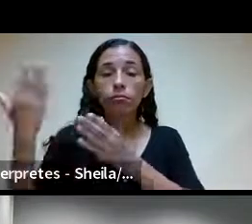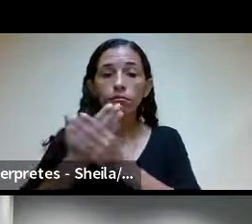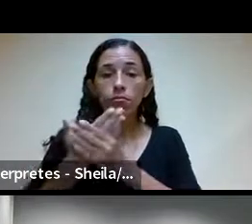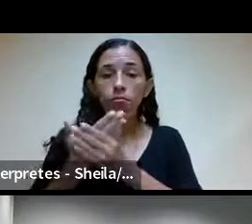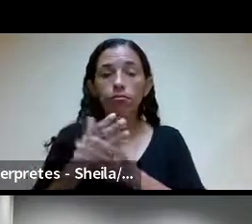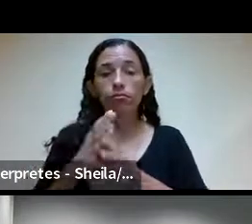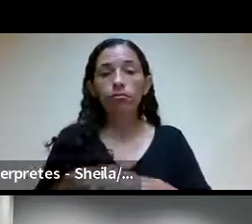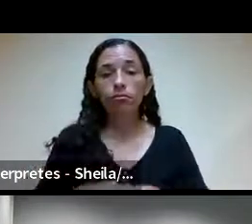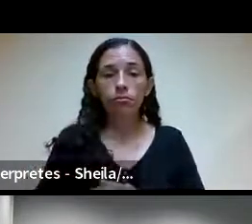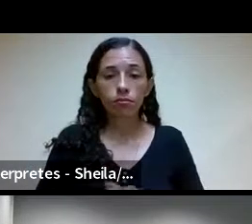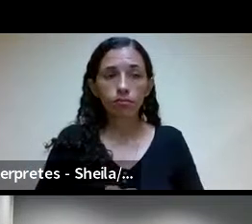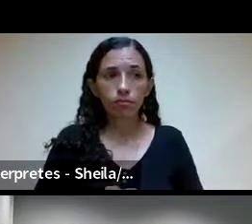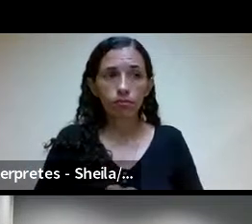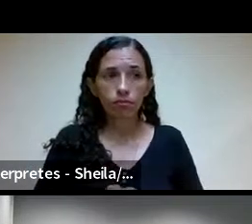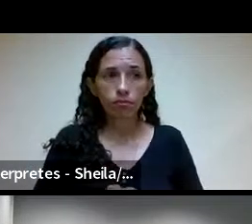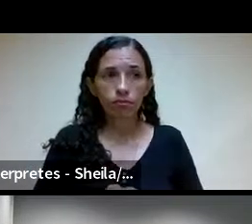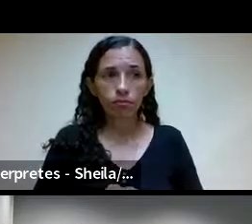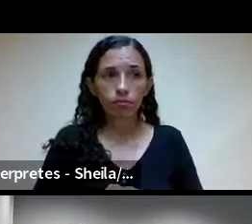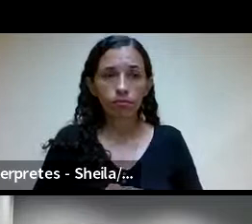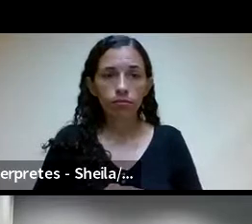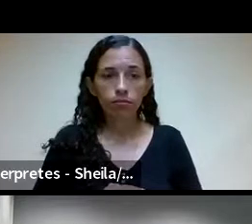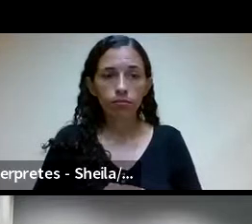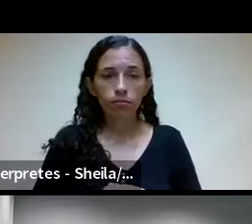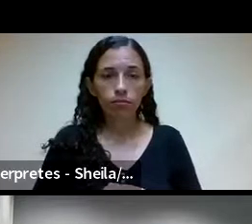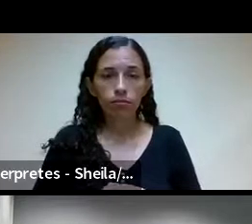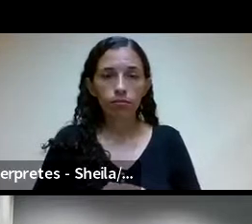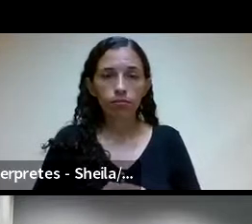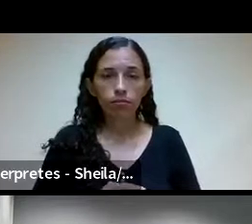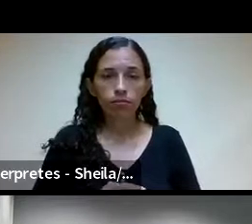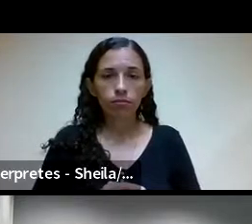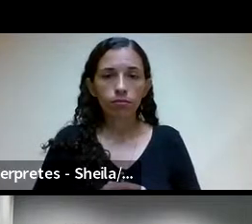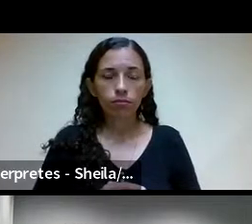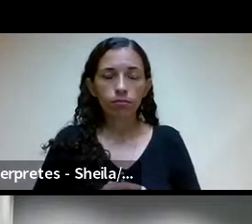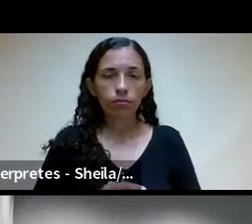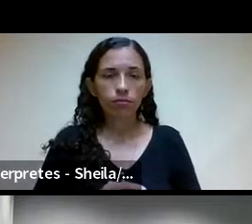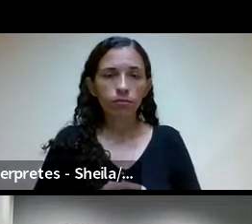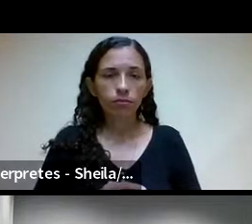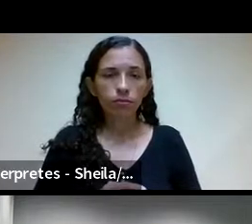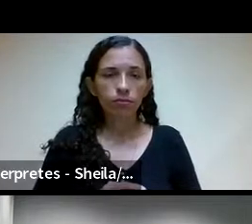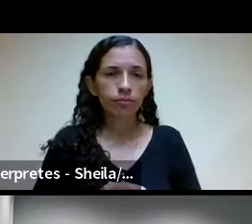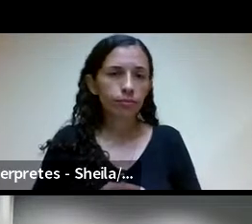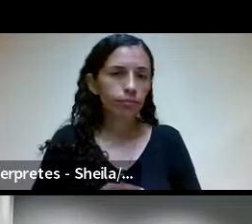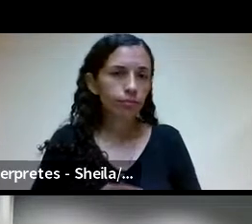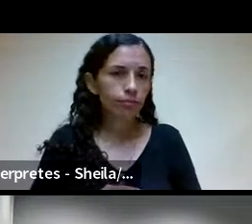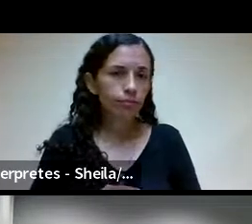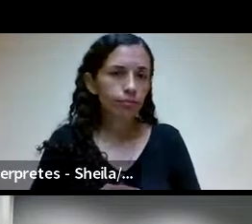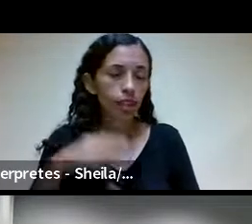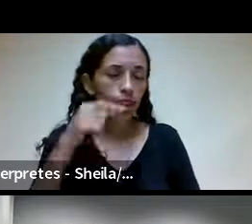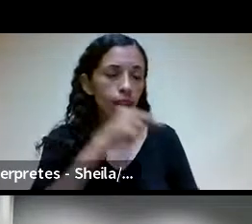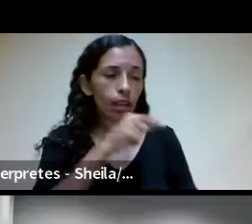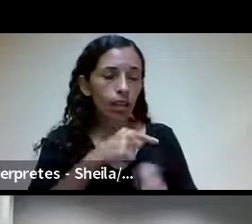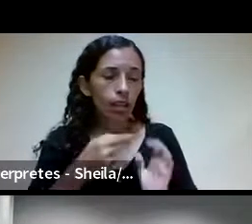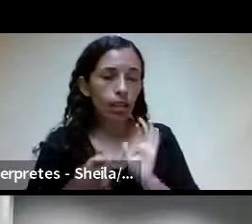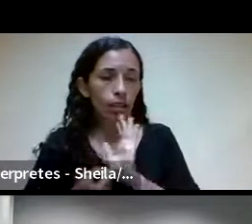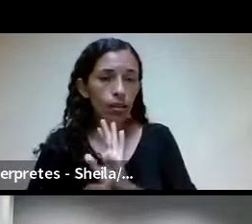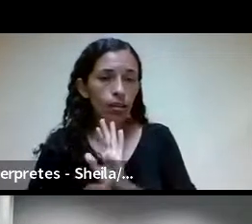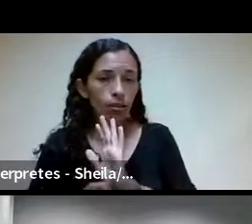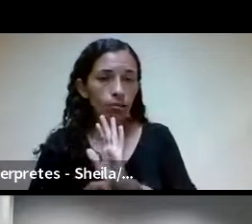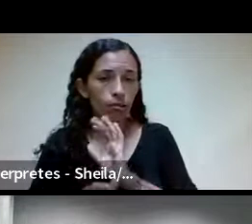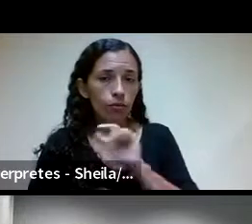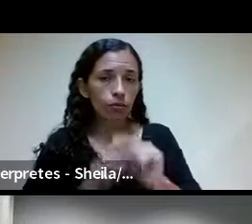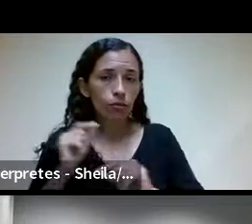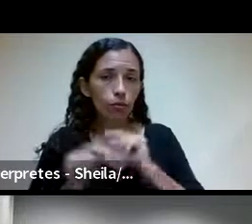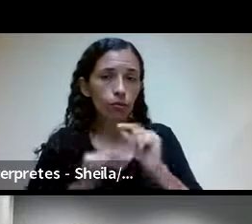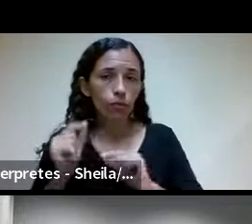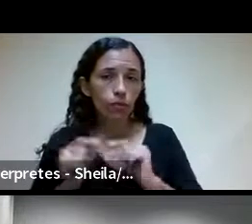preliminar de inestimidade passiva arguída pela então candidata, onde ela suscitou que o objeto da demanda não trata de